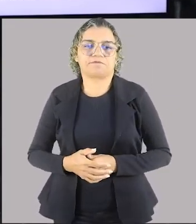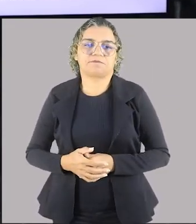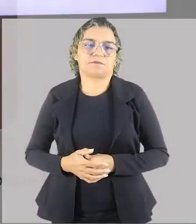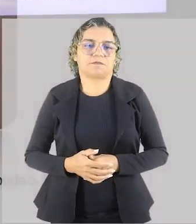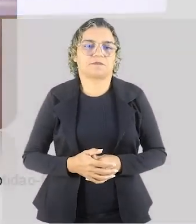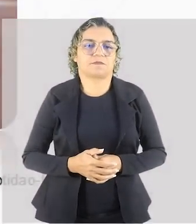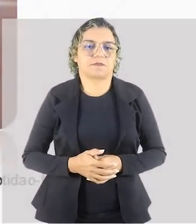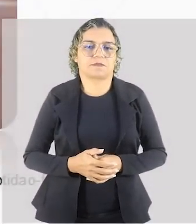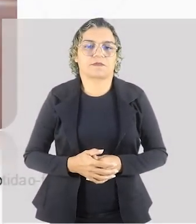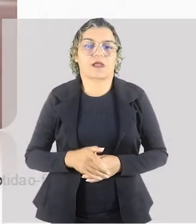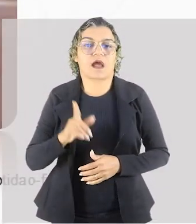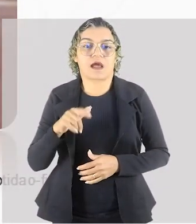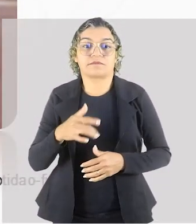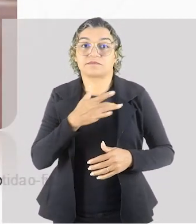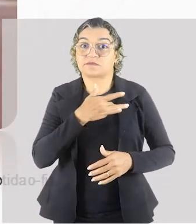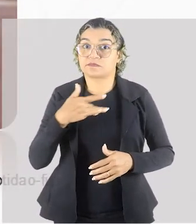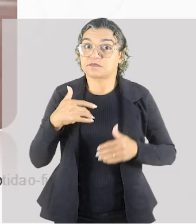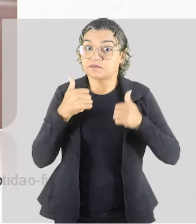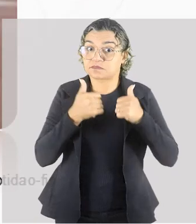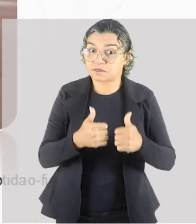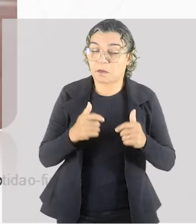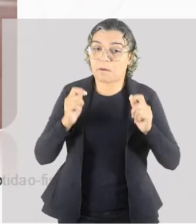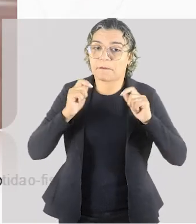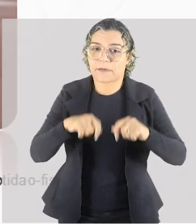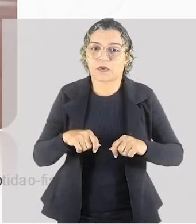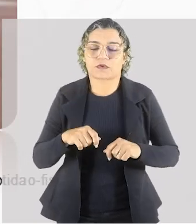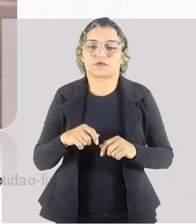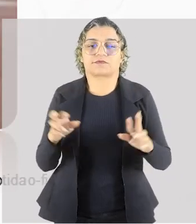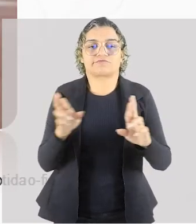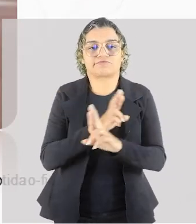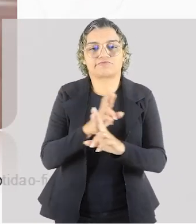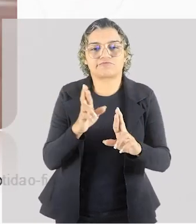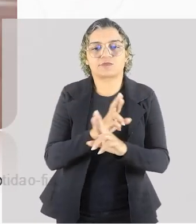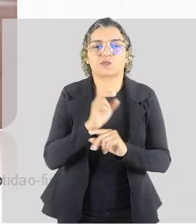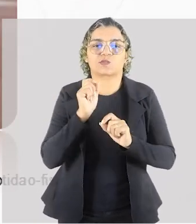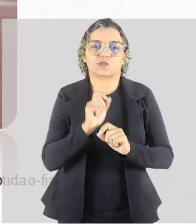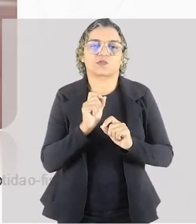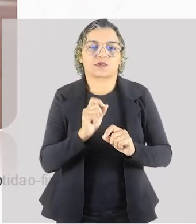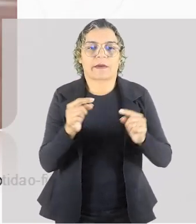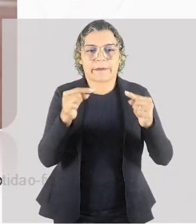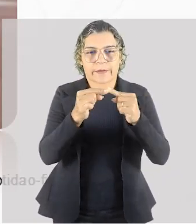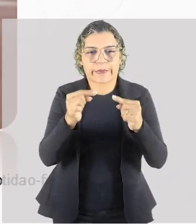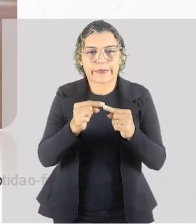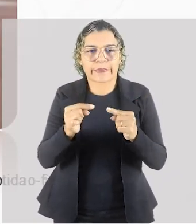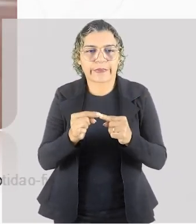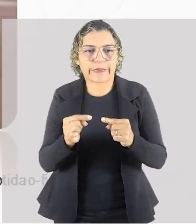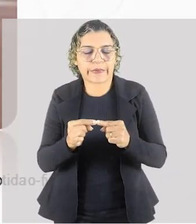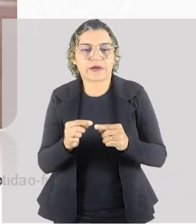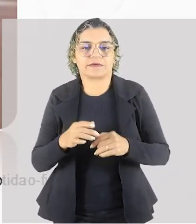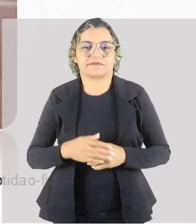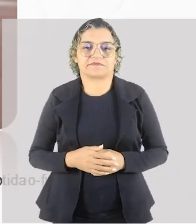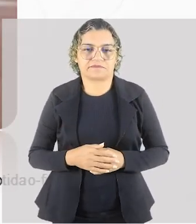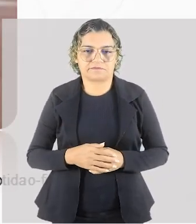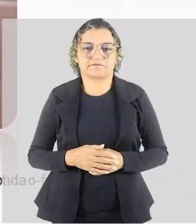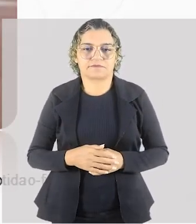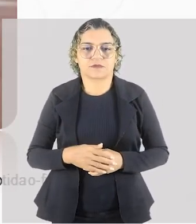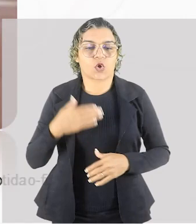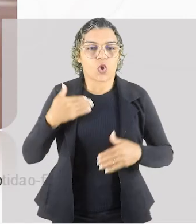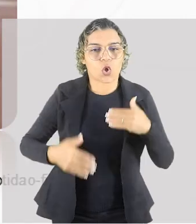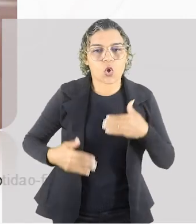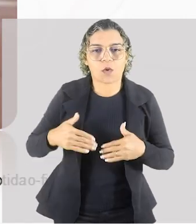A aptidão física, ela pode ser relacionada ao performance e desempenho